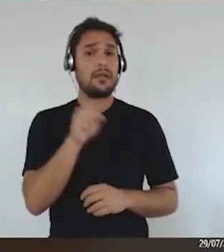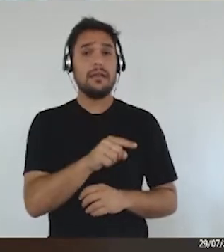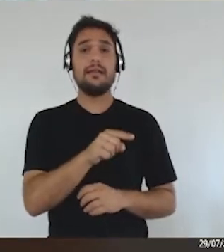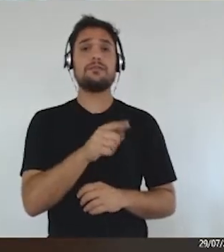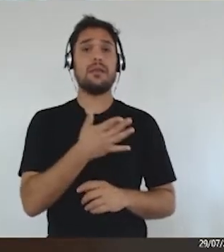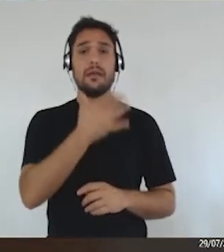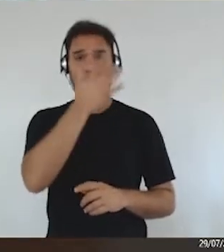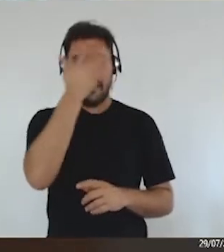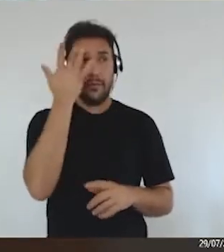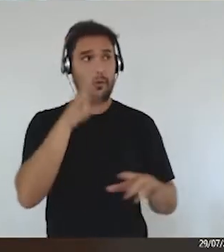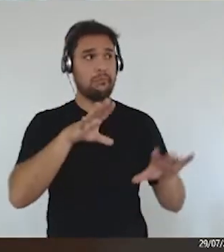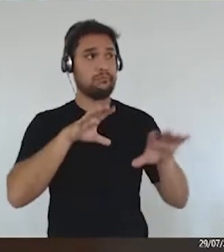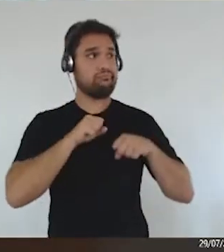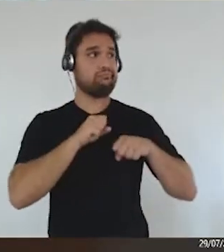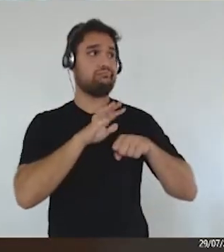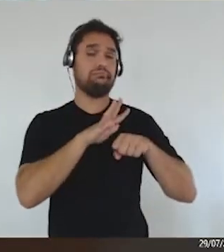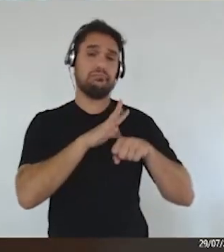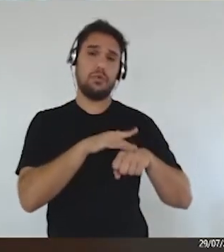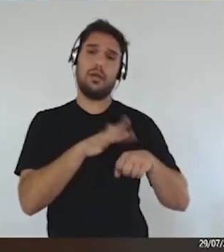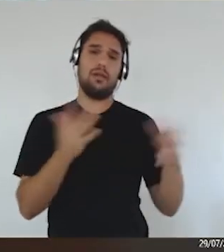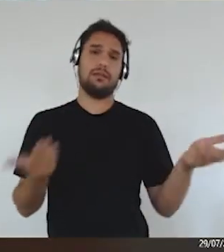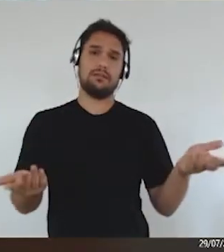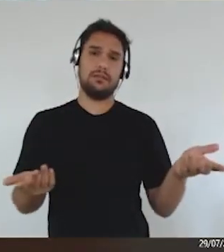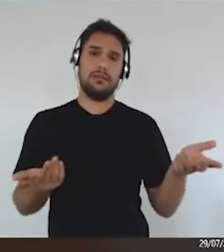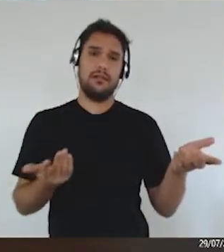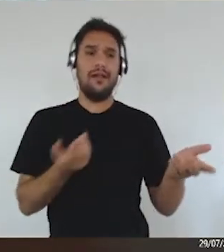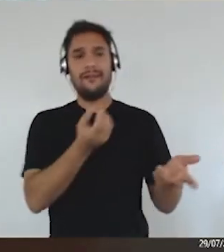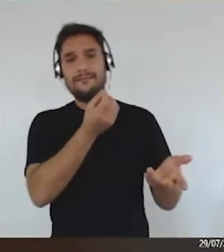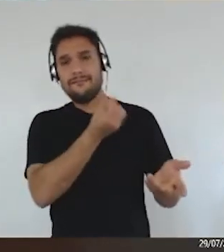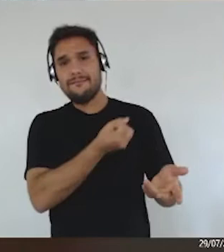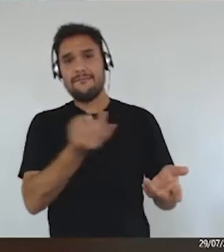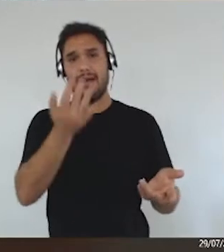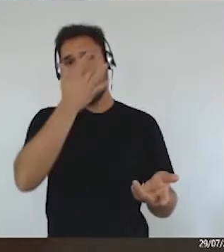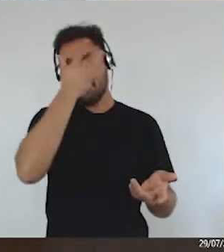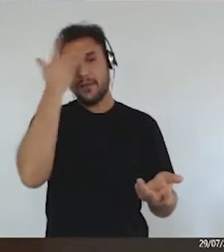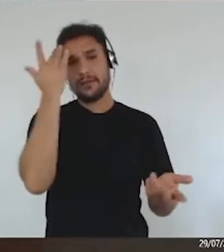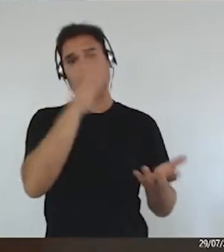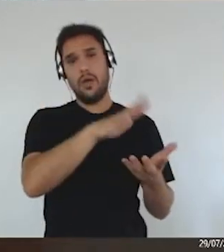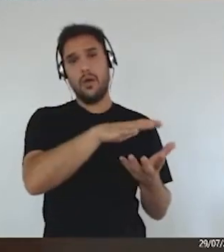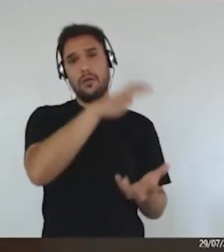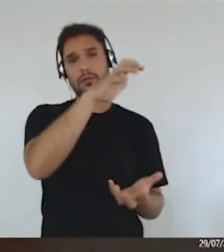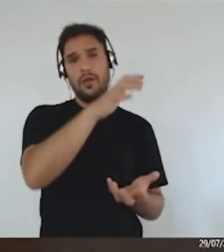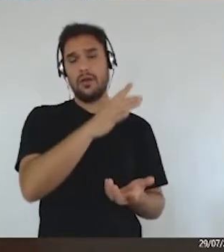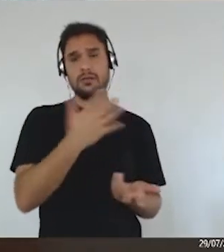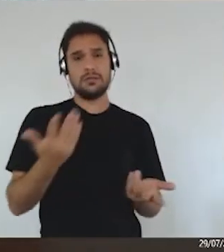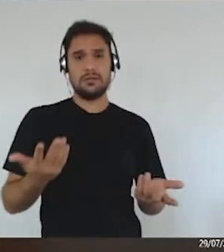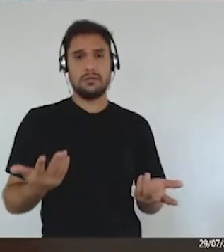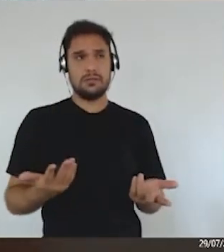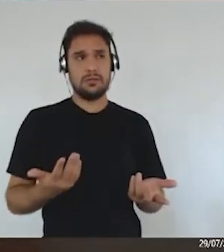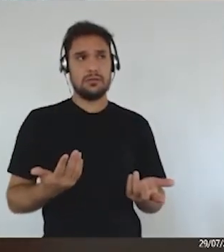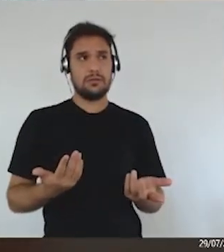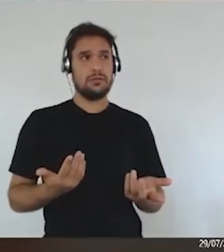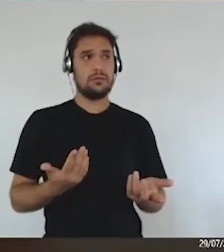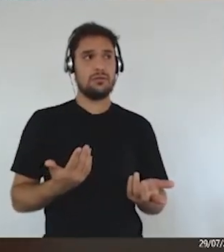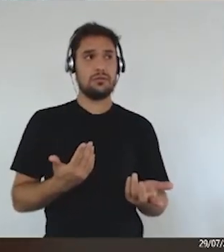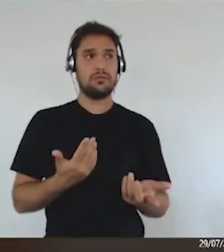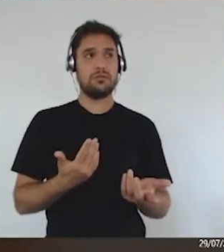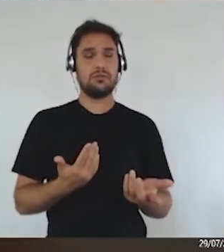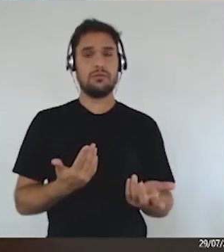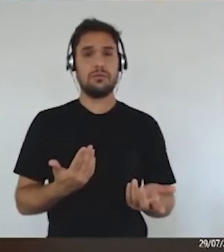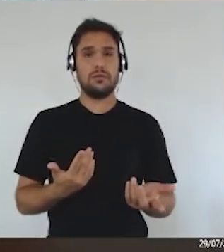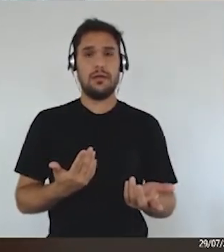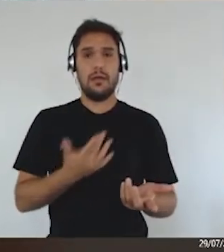elas adoeçam. Não é difícil ou incomum sentarem à minha mesa de mediação ou de